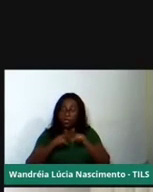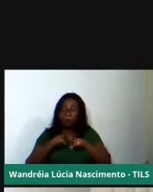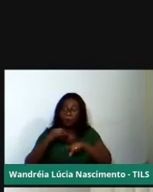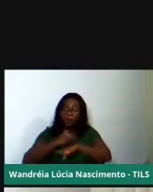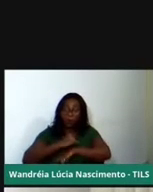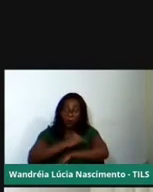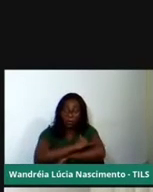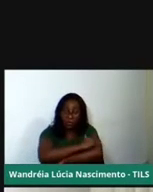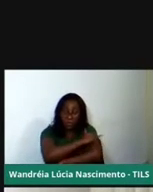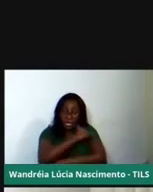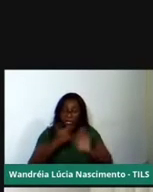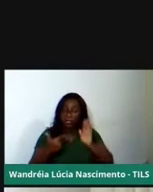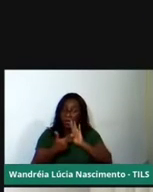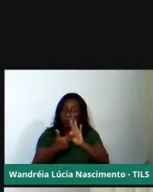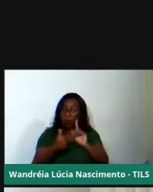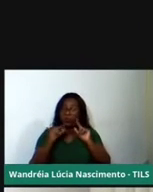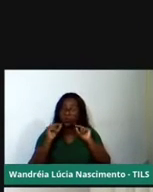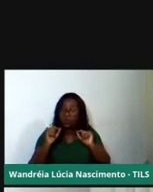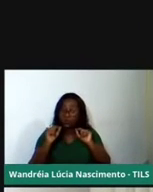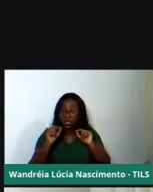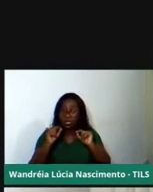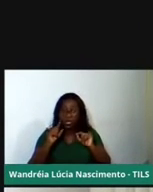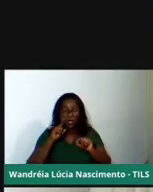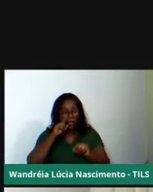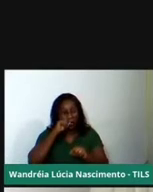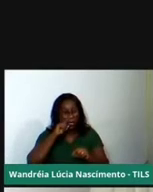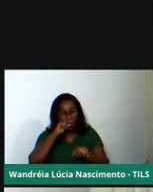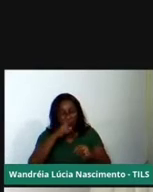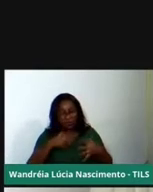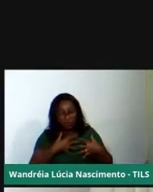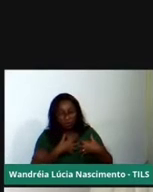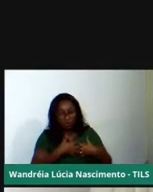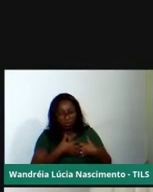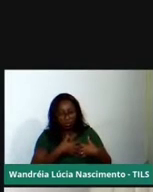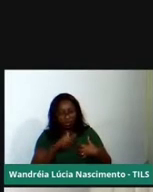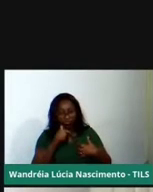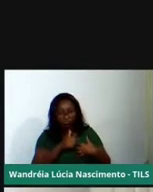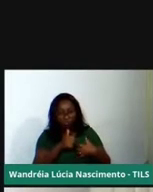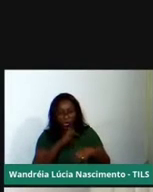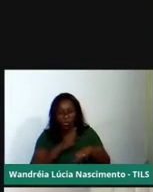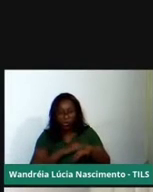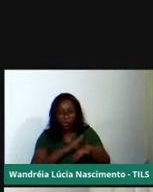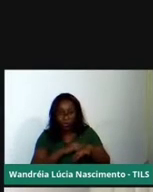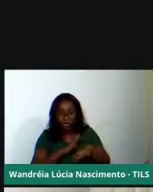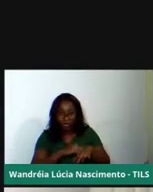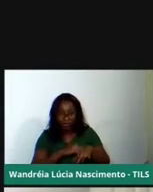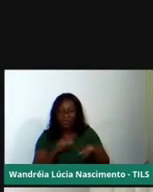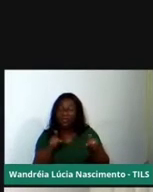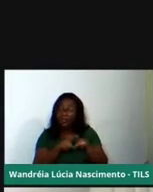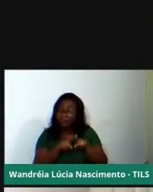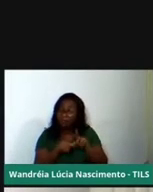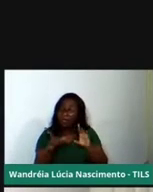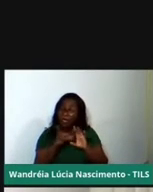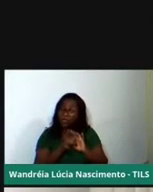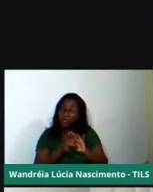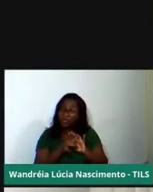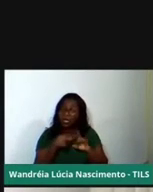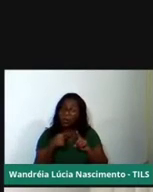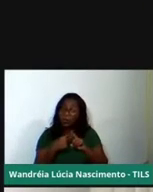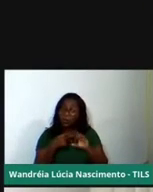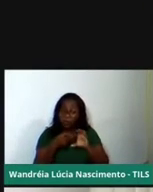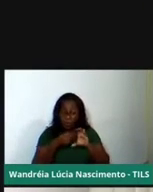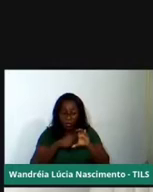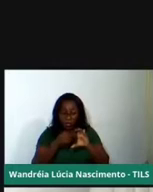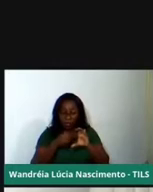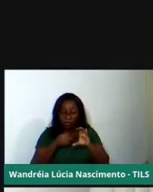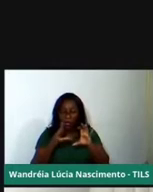também um maior risco cardiovascular. E esse maior risco cardiovascular está, em parte, associado ao tônus